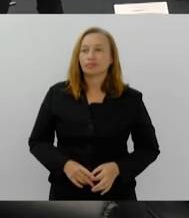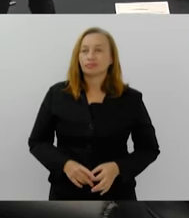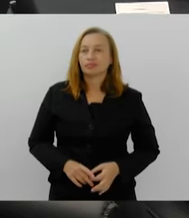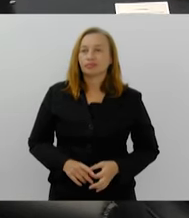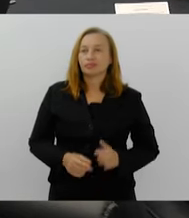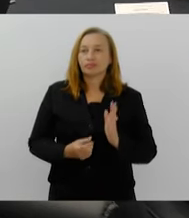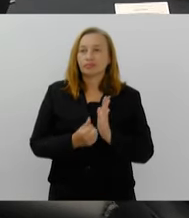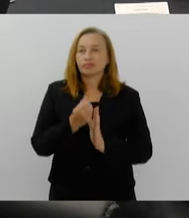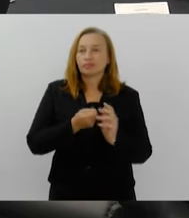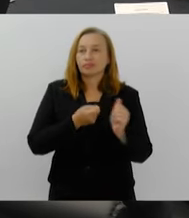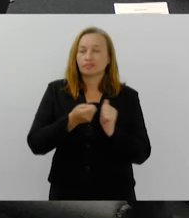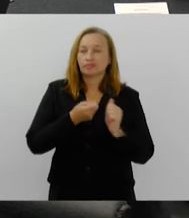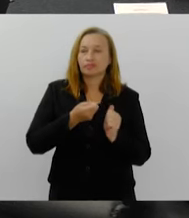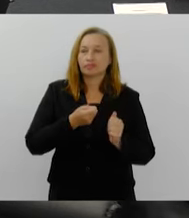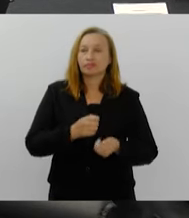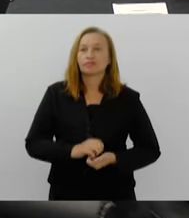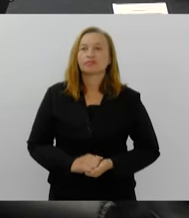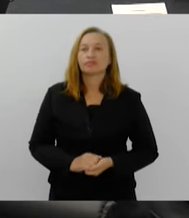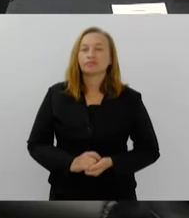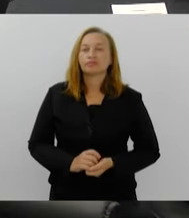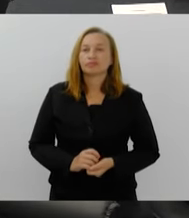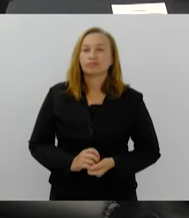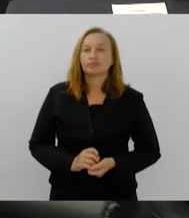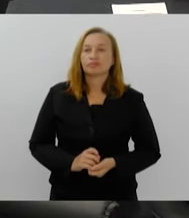Orçamento, Finanças, Fiscalização Financeira e Controle.